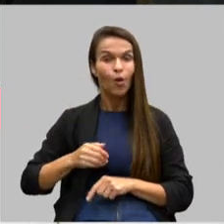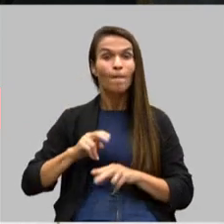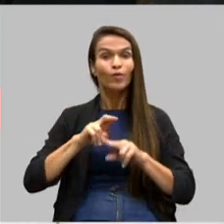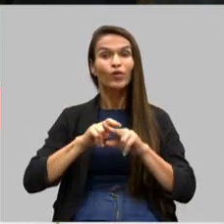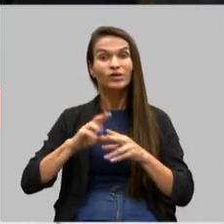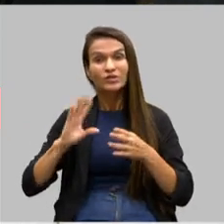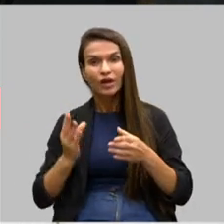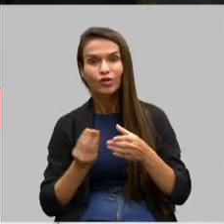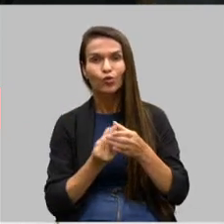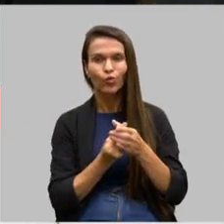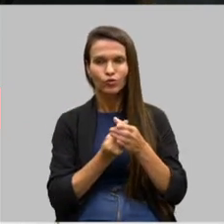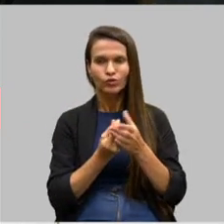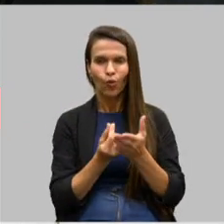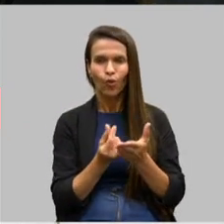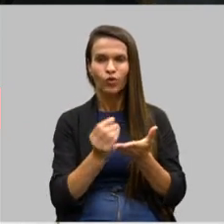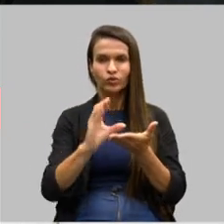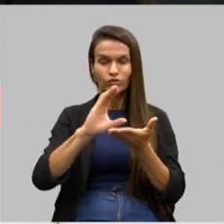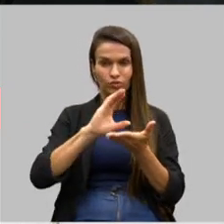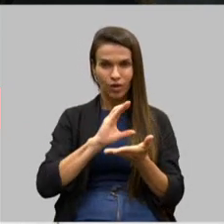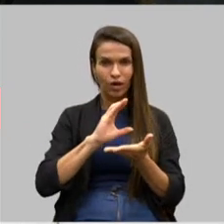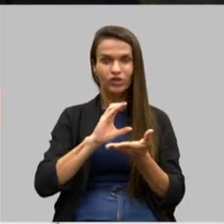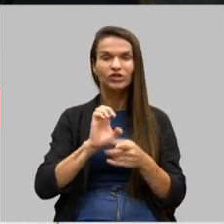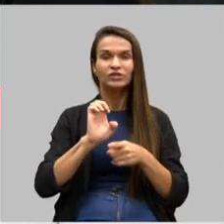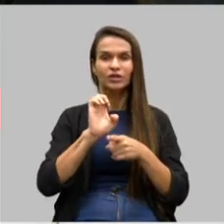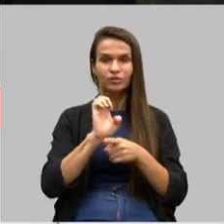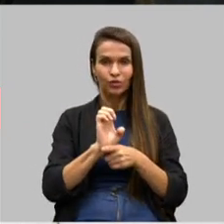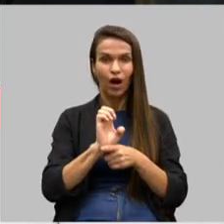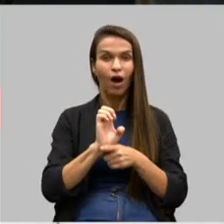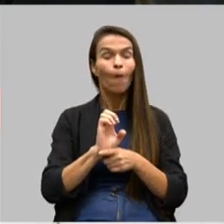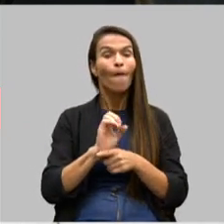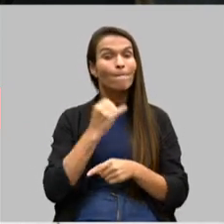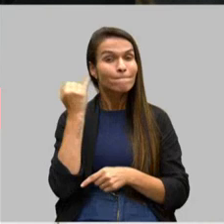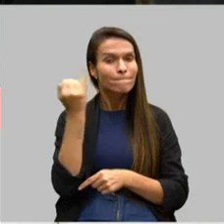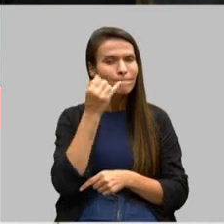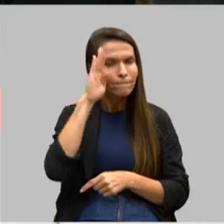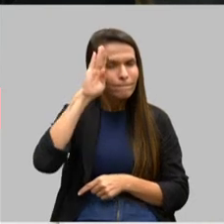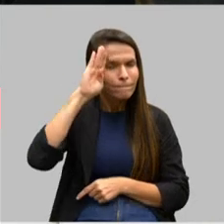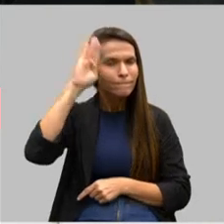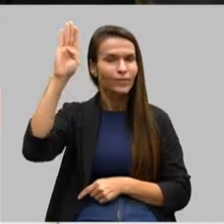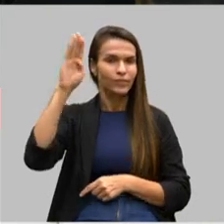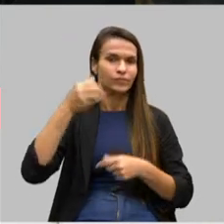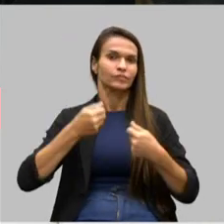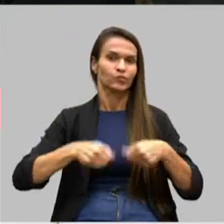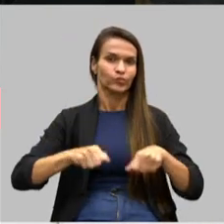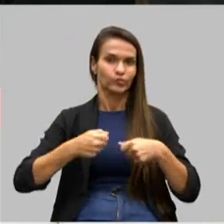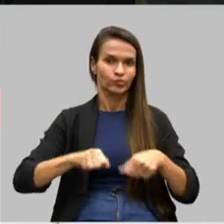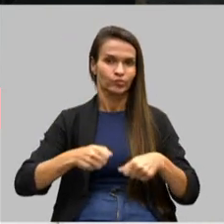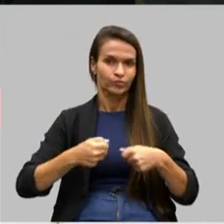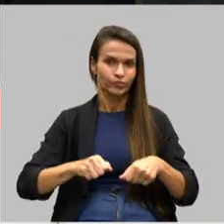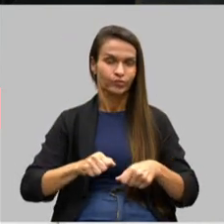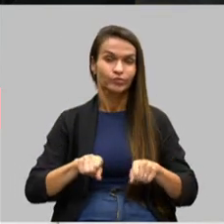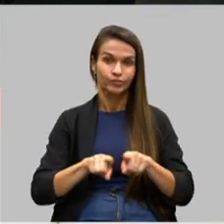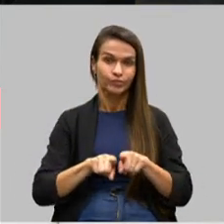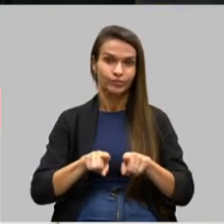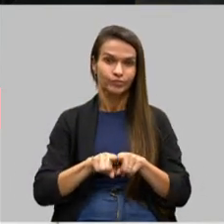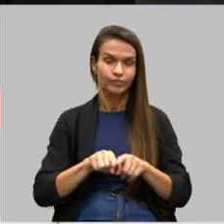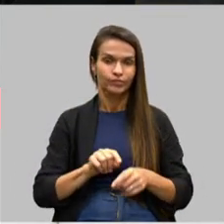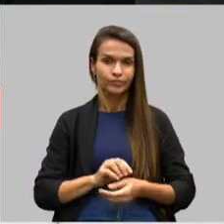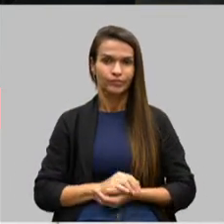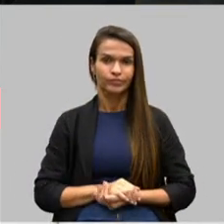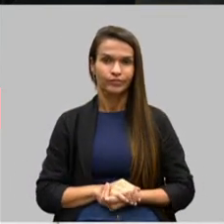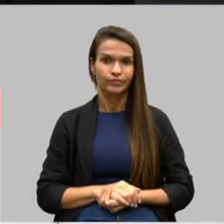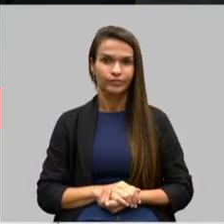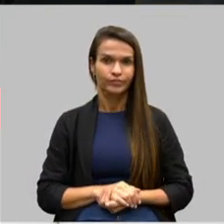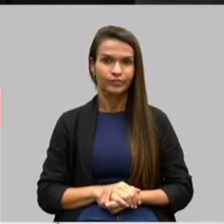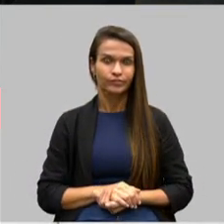no orçamento estadual é fundamental e necessária.